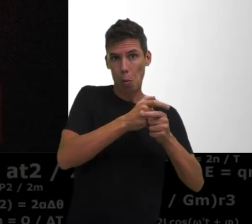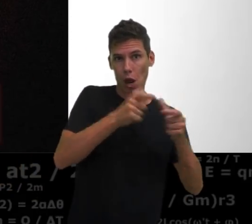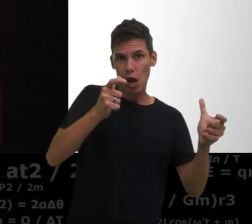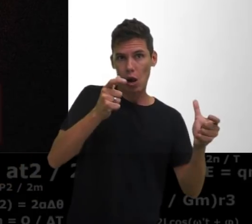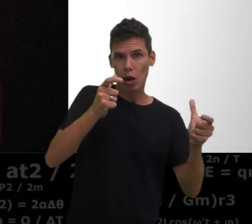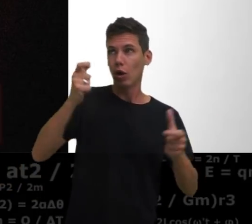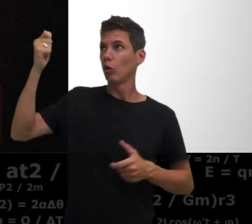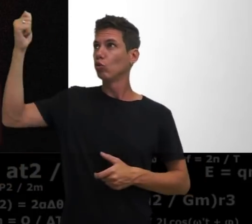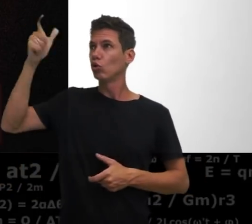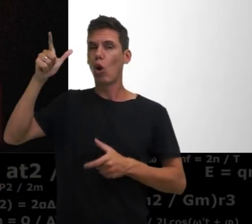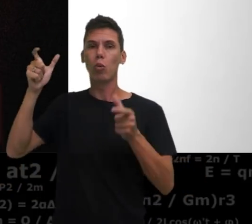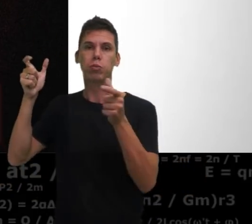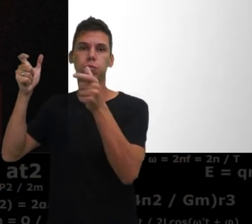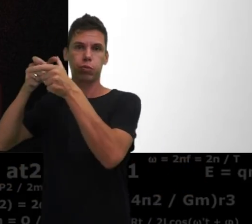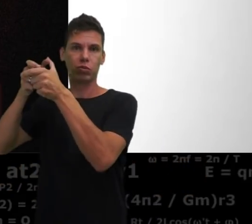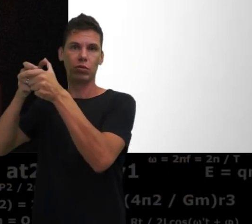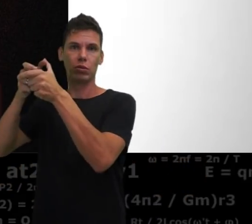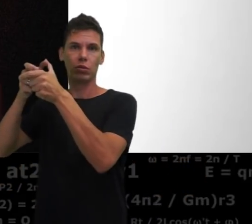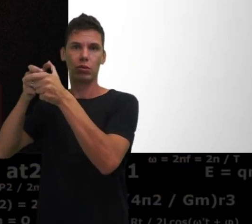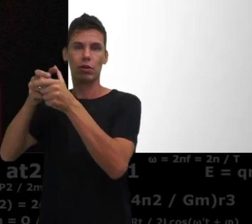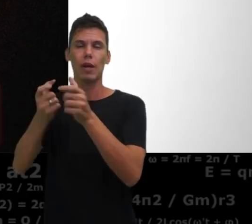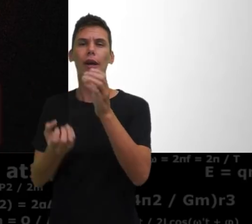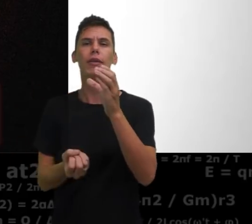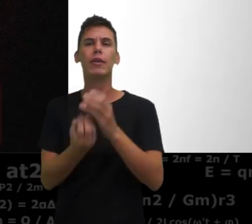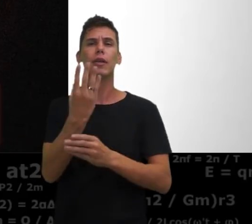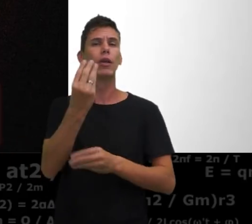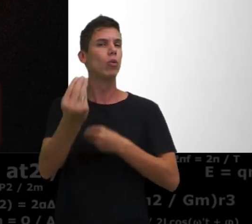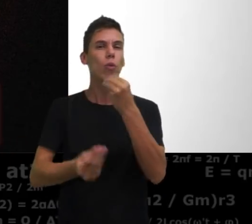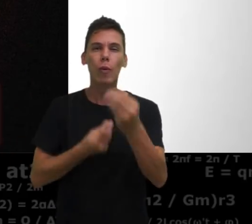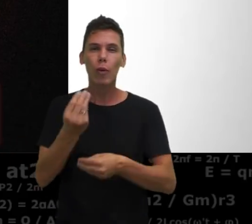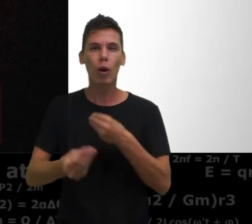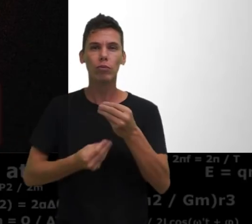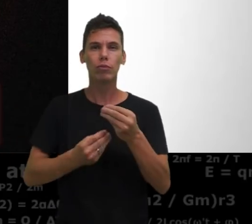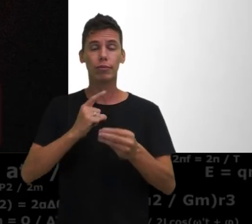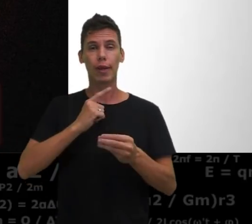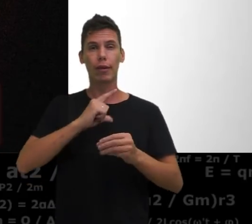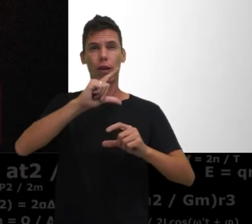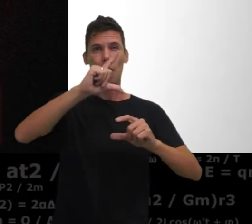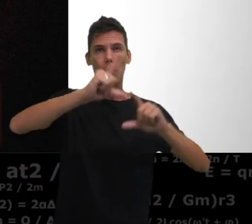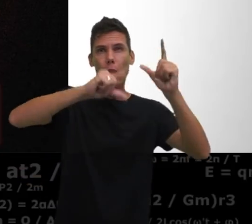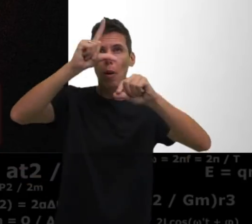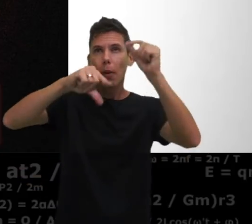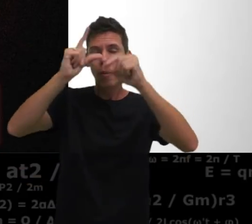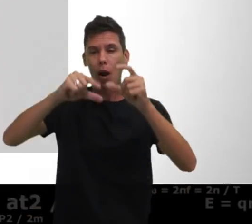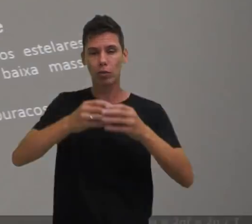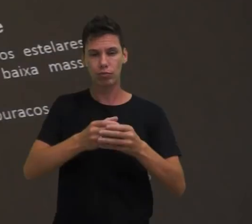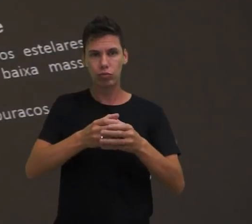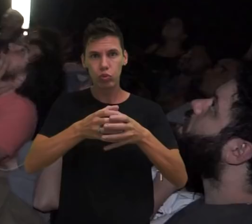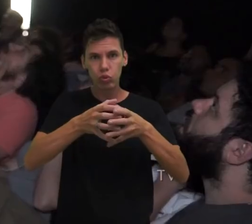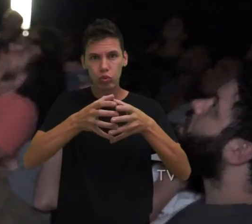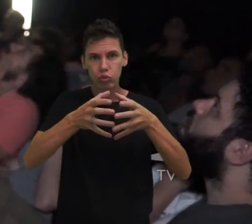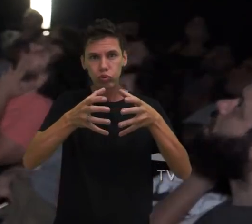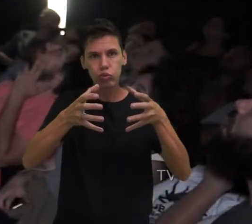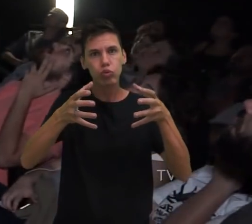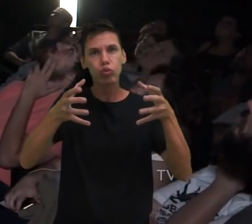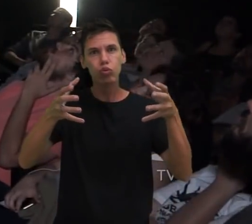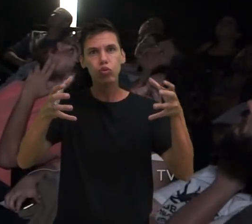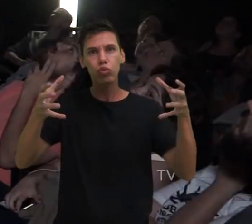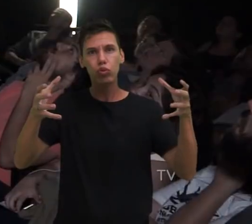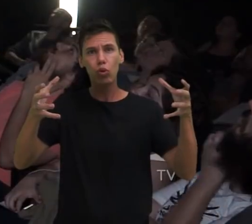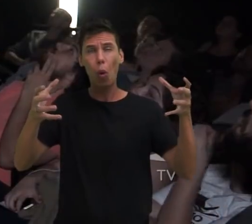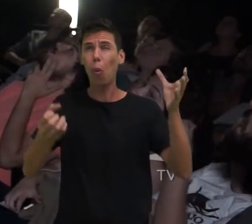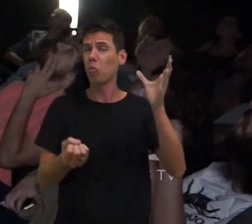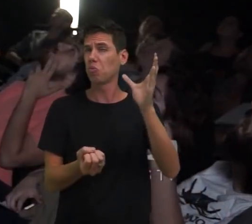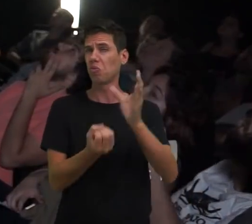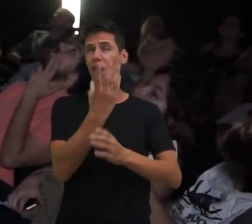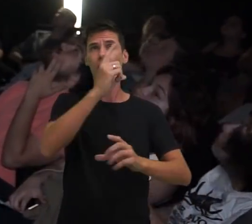esses buracos negros se formam? Eles se formam em aglomerados de estrelas. Aglomerados de estrelas